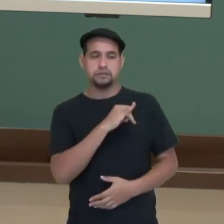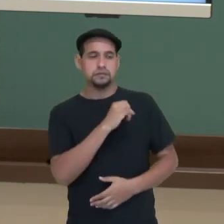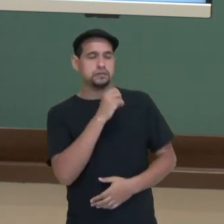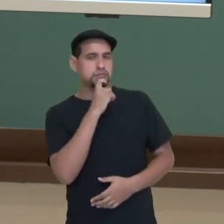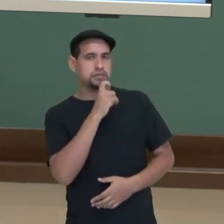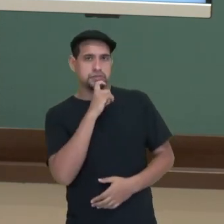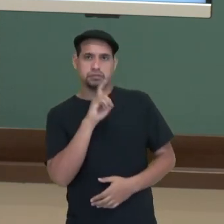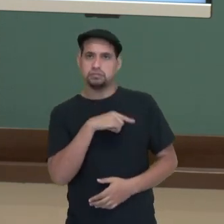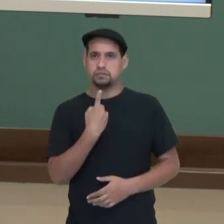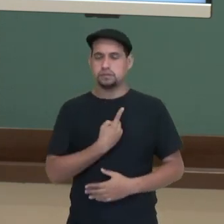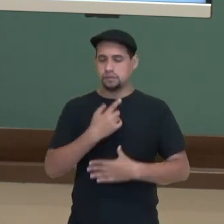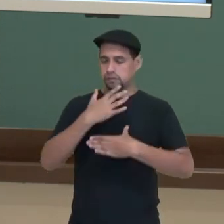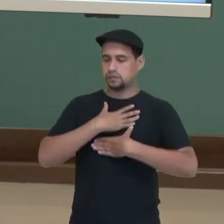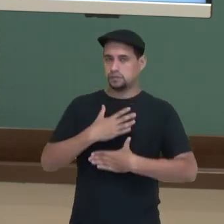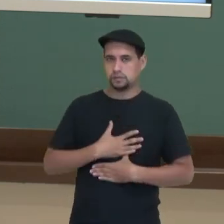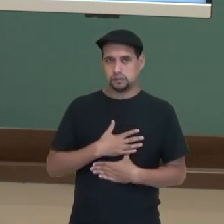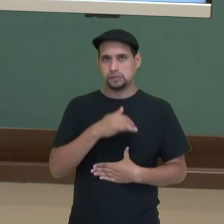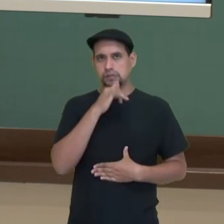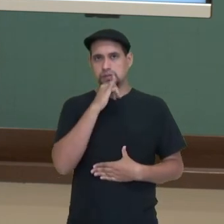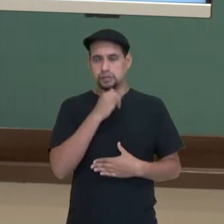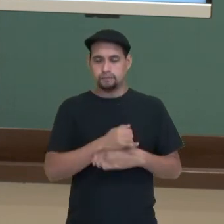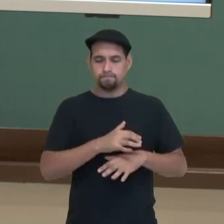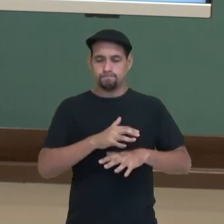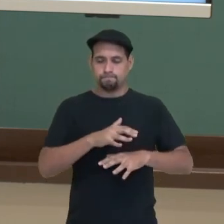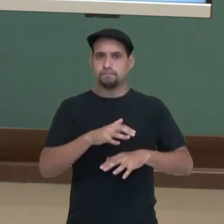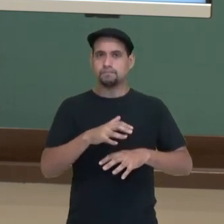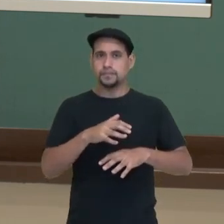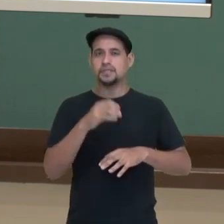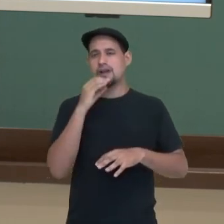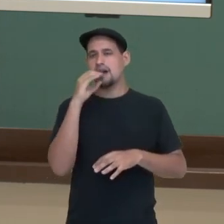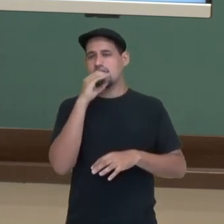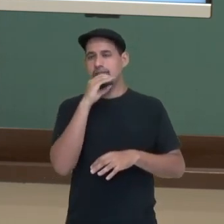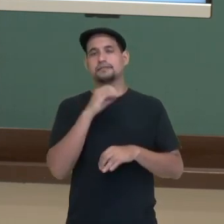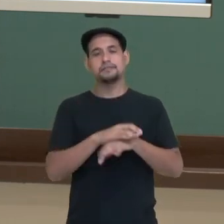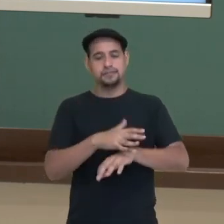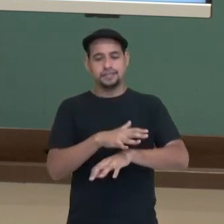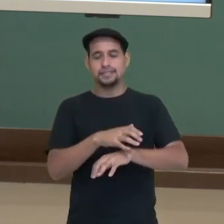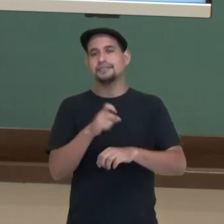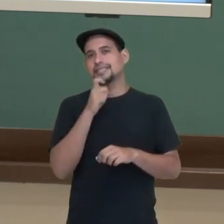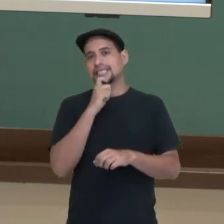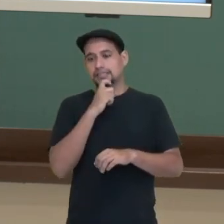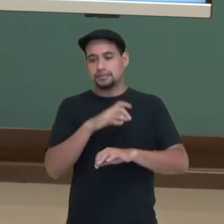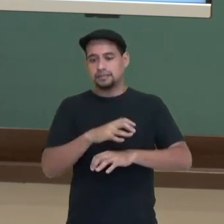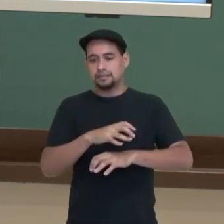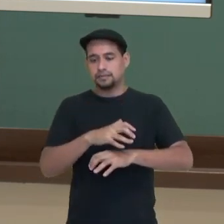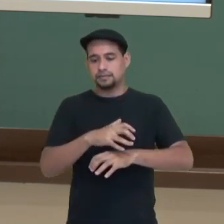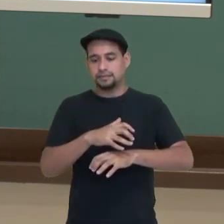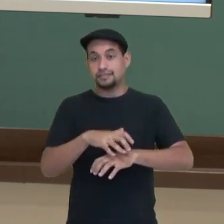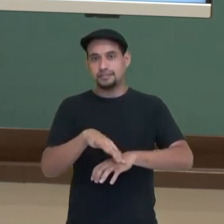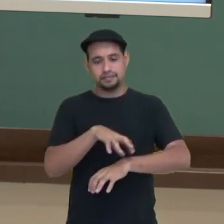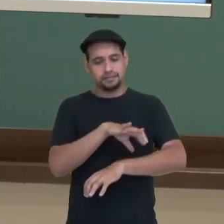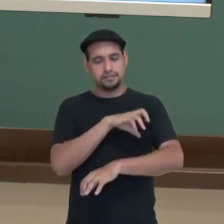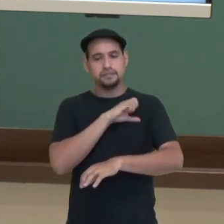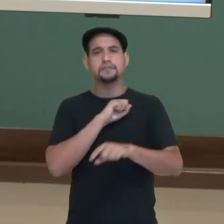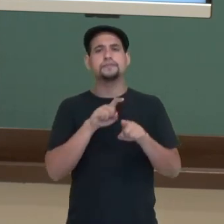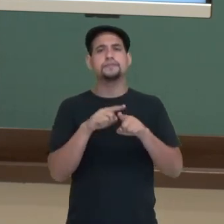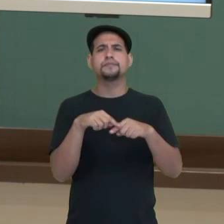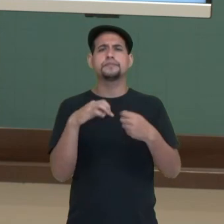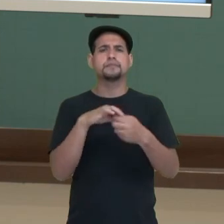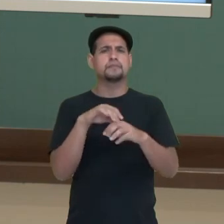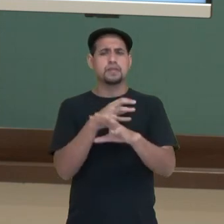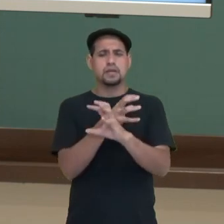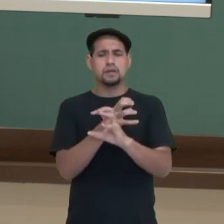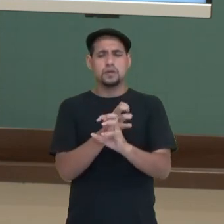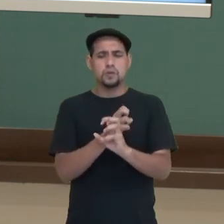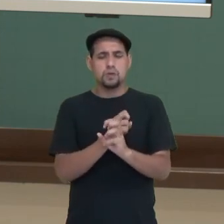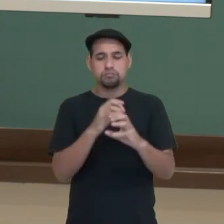nosso corpo treme, né? Os músculos tremem para aquecer o corpo. E ele tem essa capacidade de contração. O que é essa